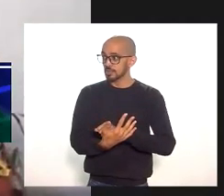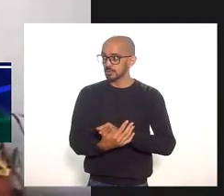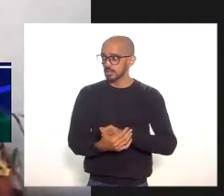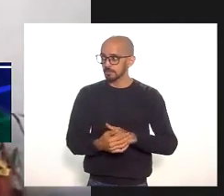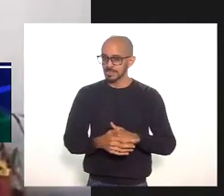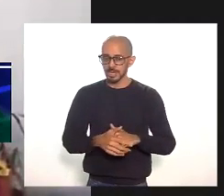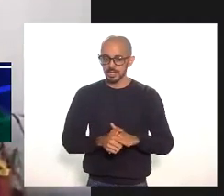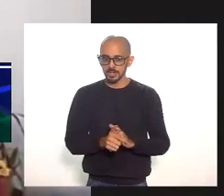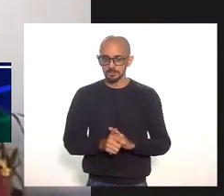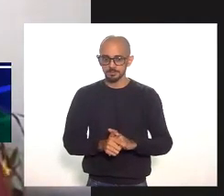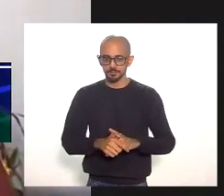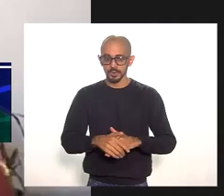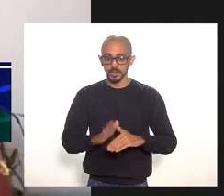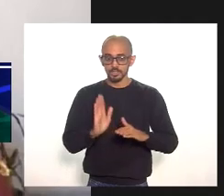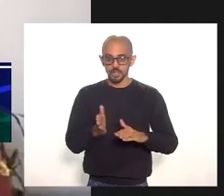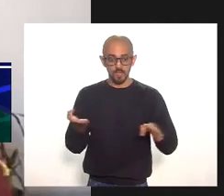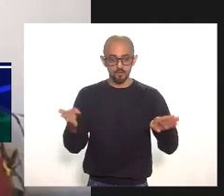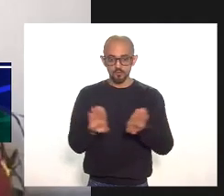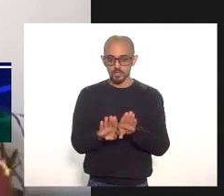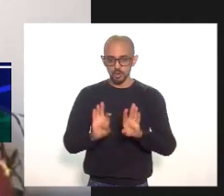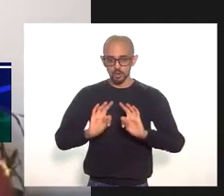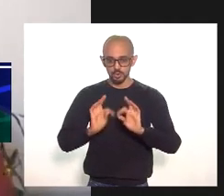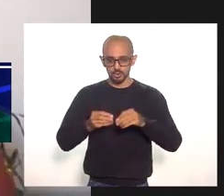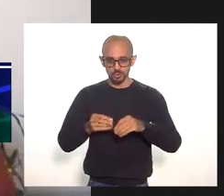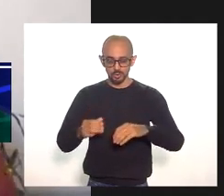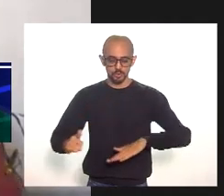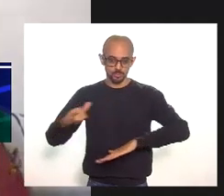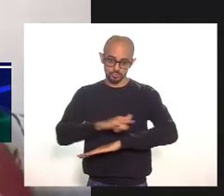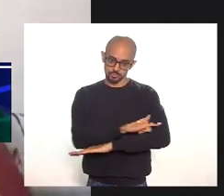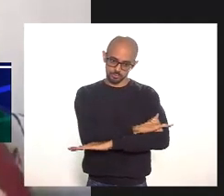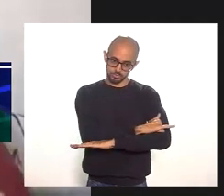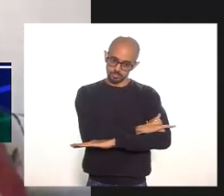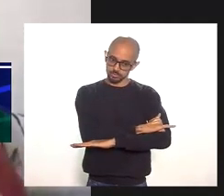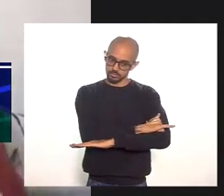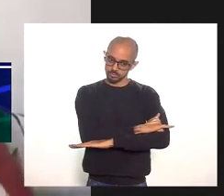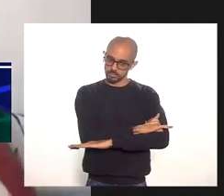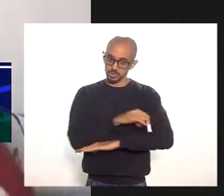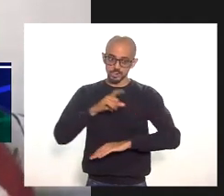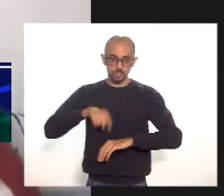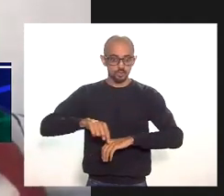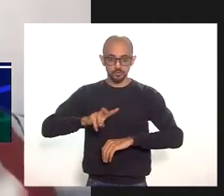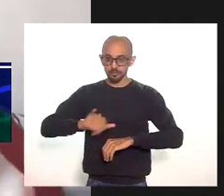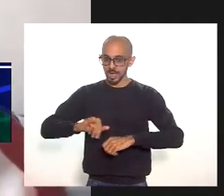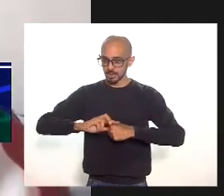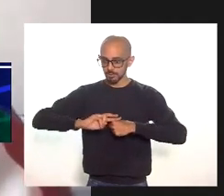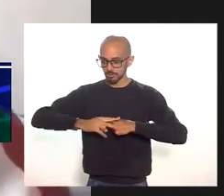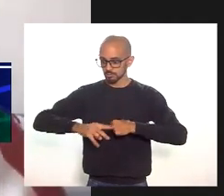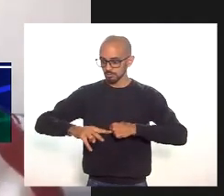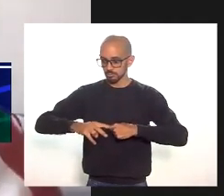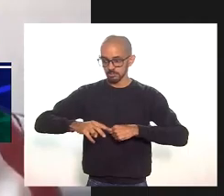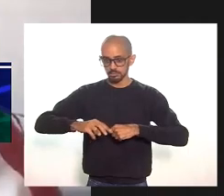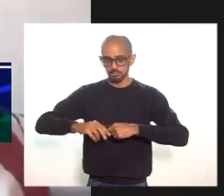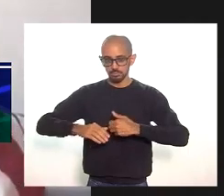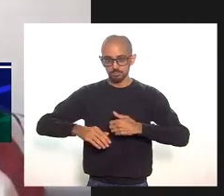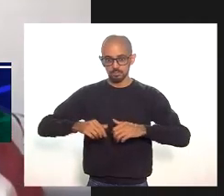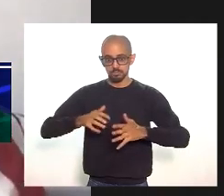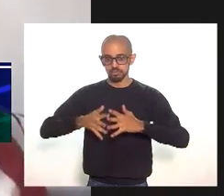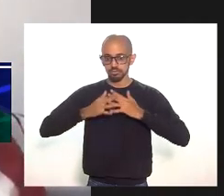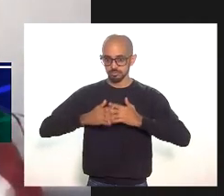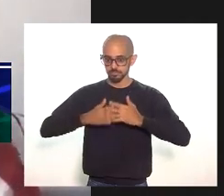o espaço aéreo para o Brasil e isso é um efeito cascata. O Brasil está isolado do